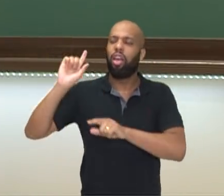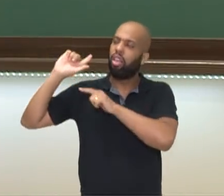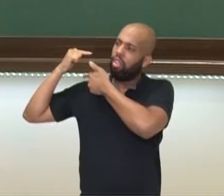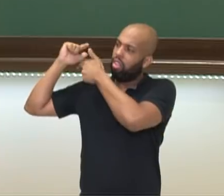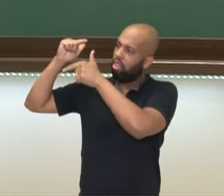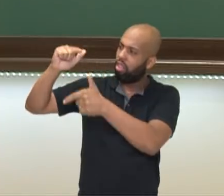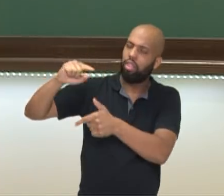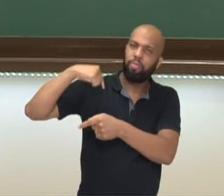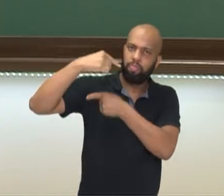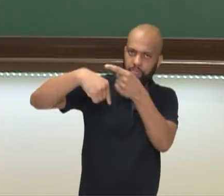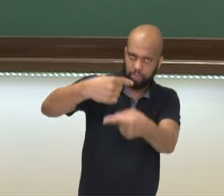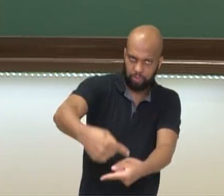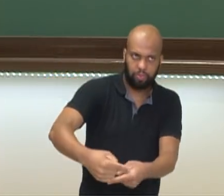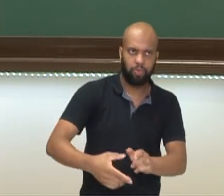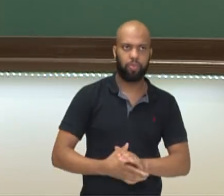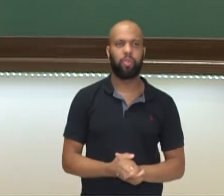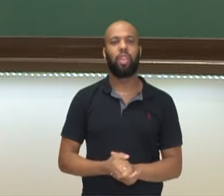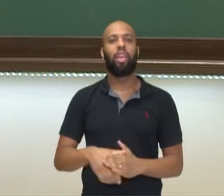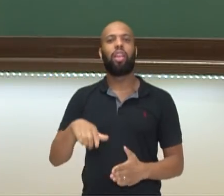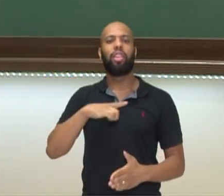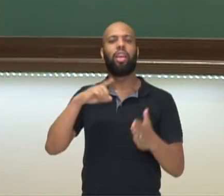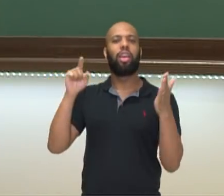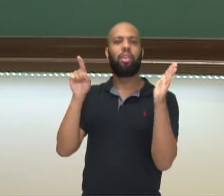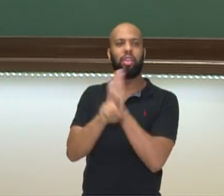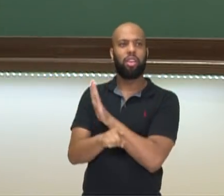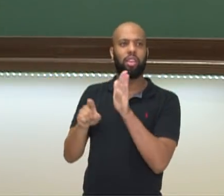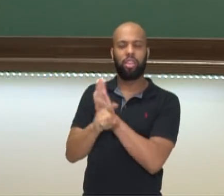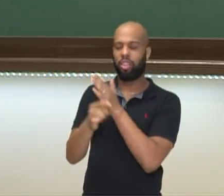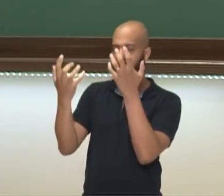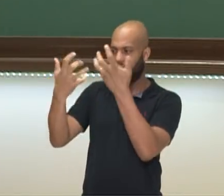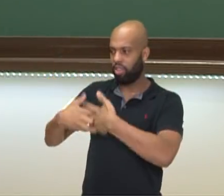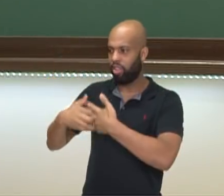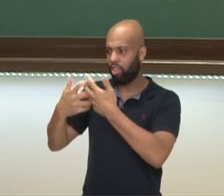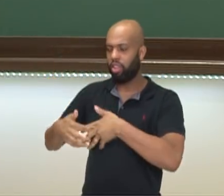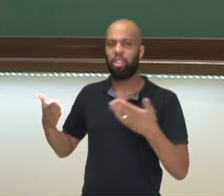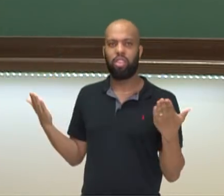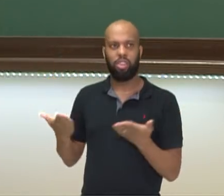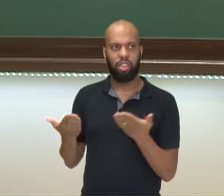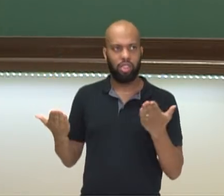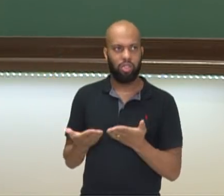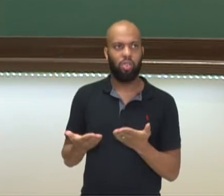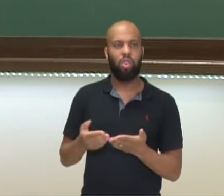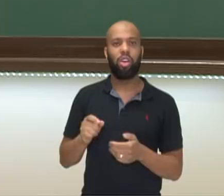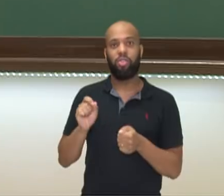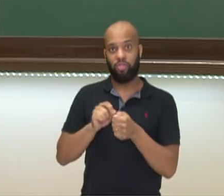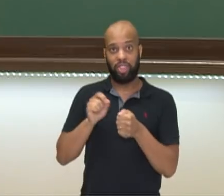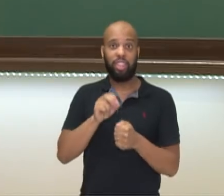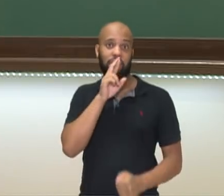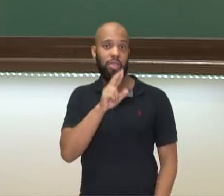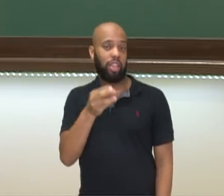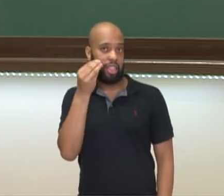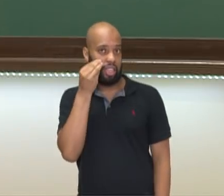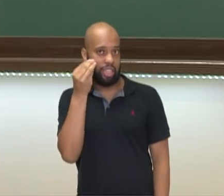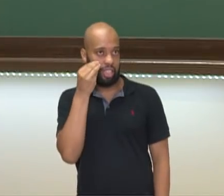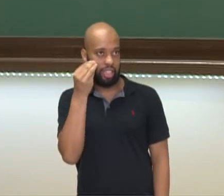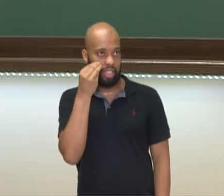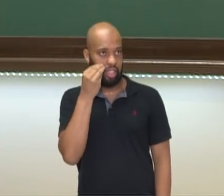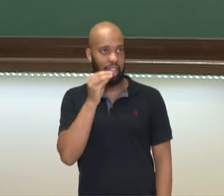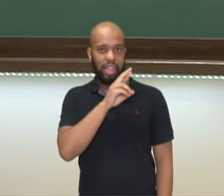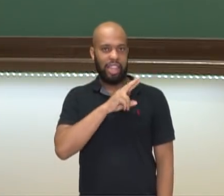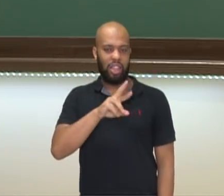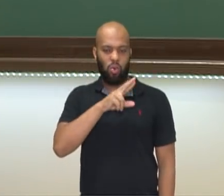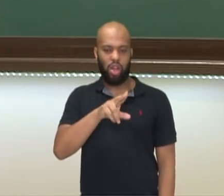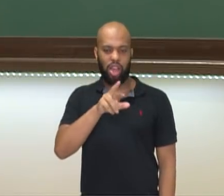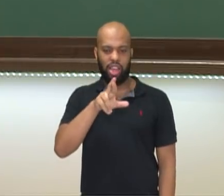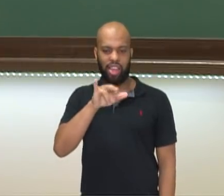de matriz africana. E agora, como já é hábito, vamos fazer um quiz. Ou seja, não é um ritual